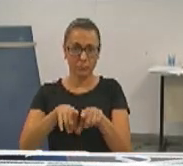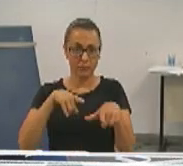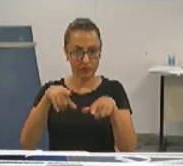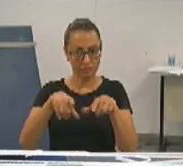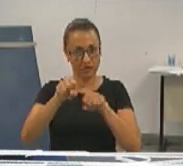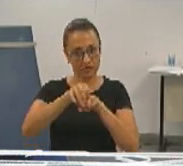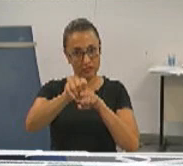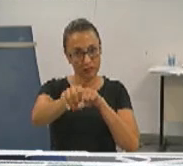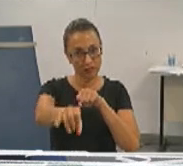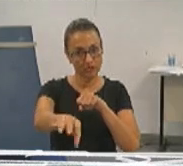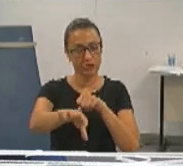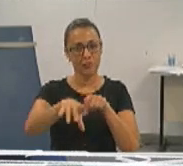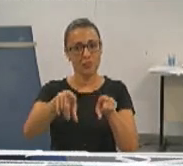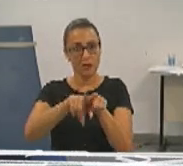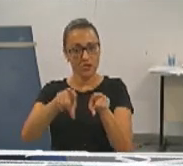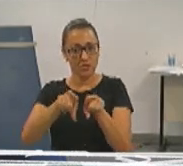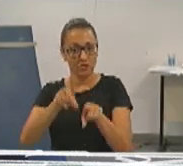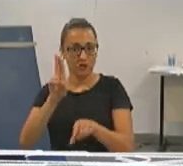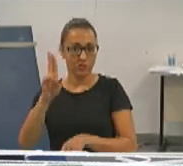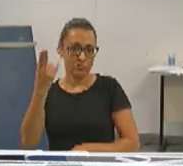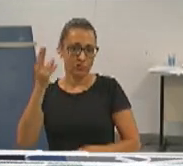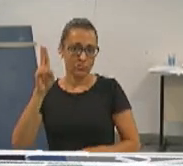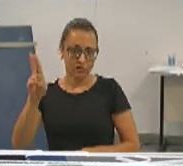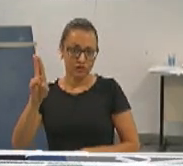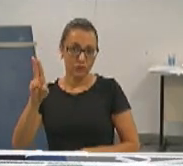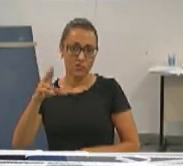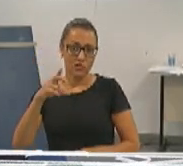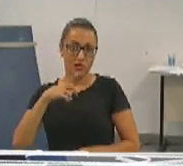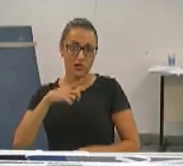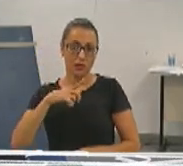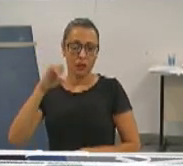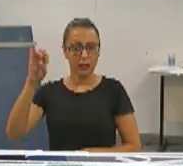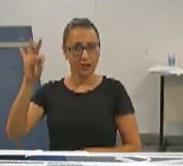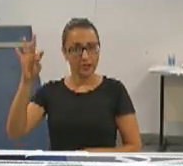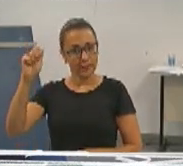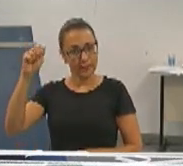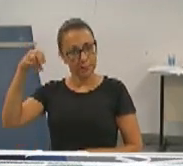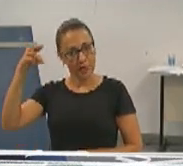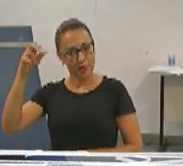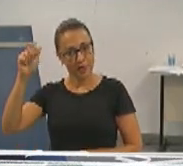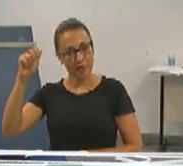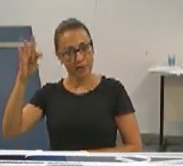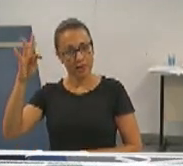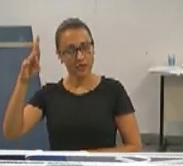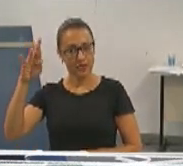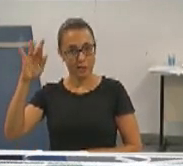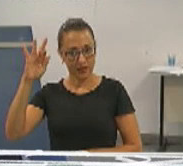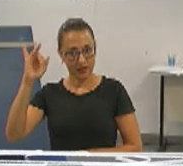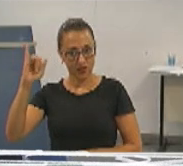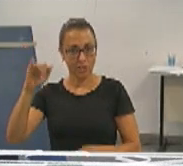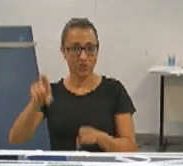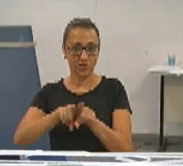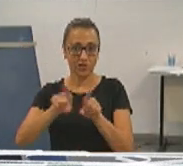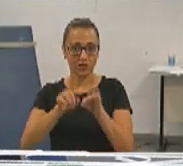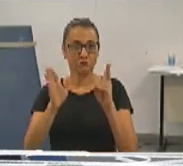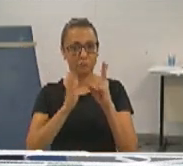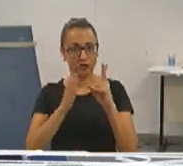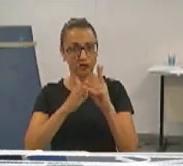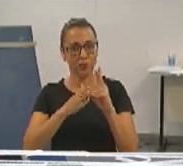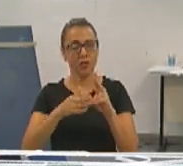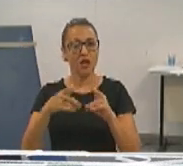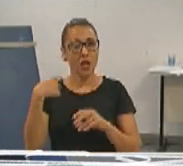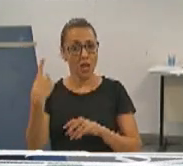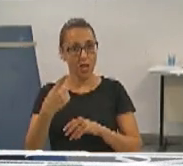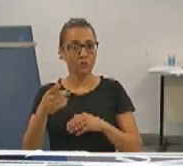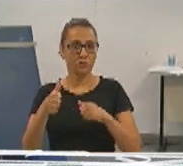com a parceria dos profissionais do HU no assentamento Itamaraty e nas aldeias indígenas. Essa é a nossa proposta de extensão para o